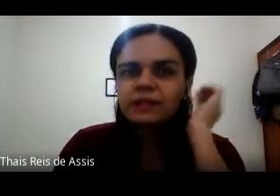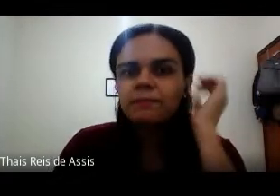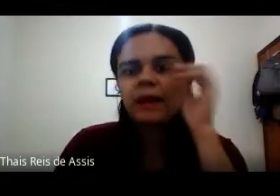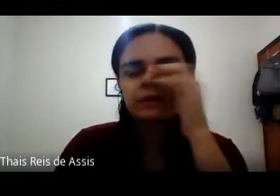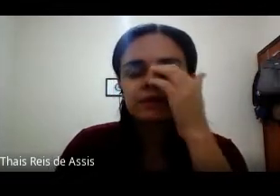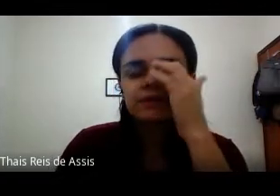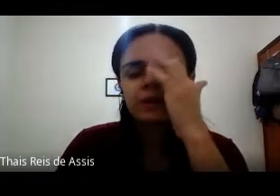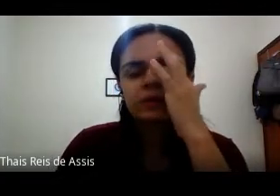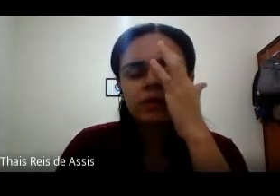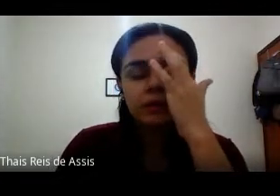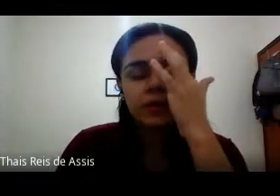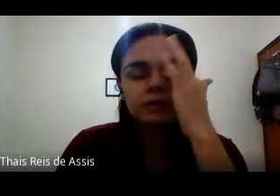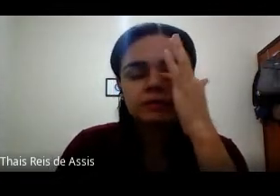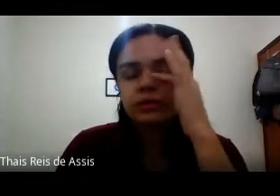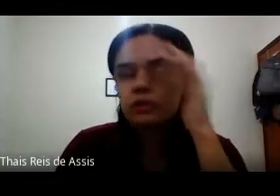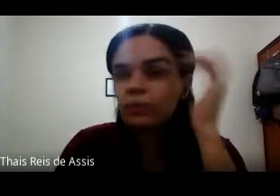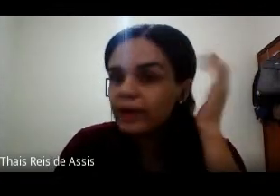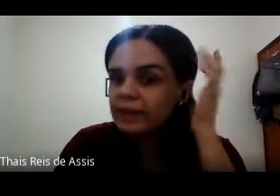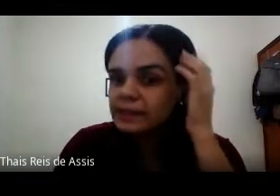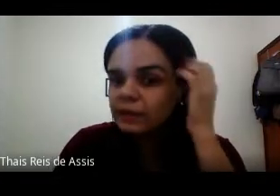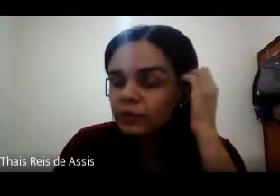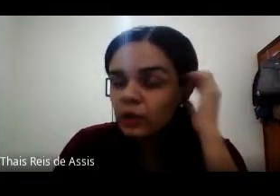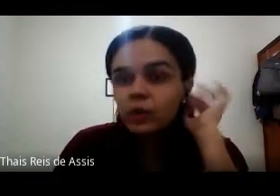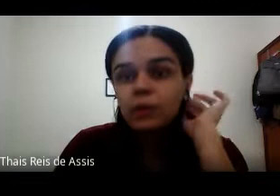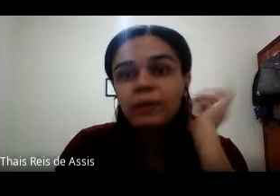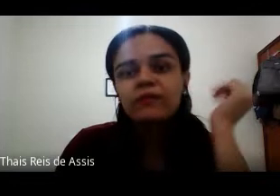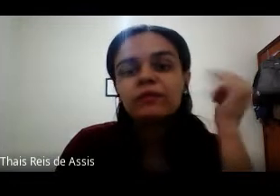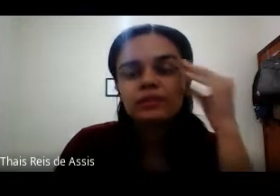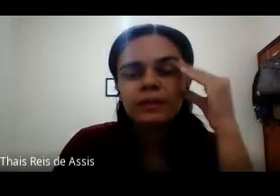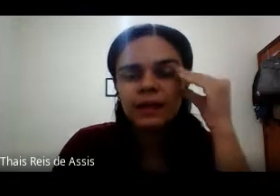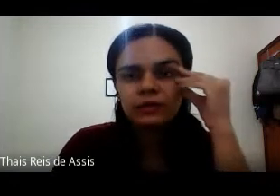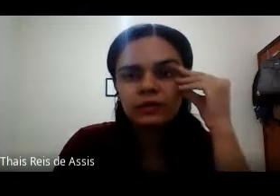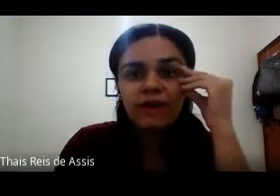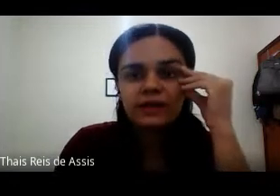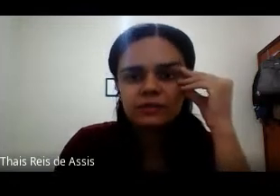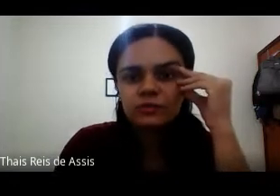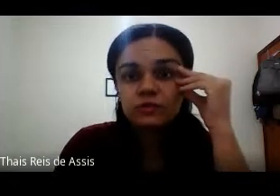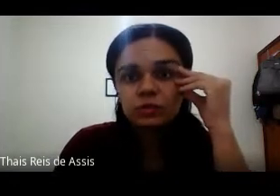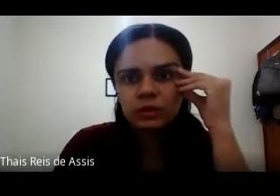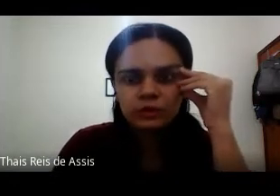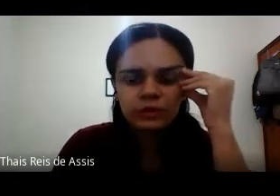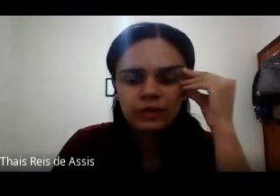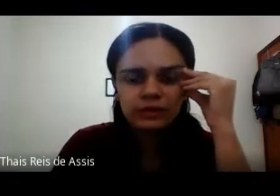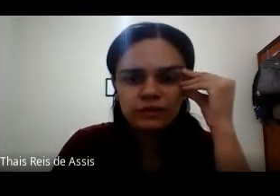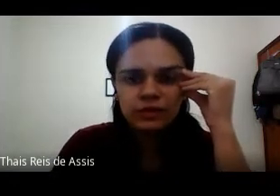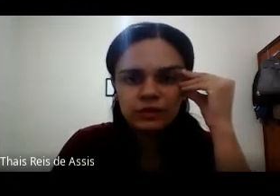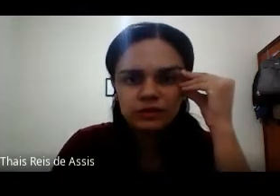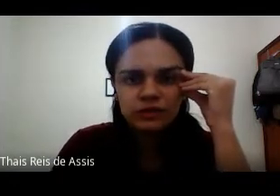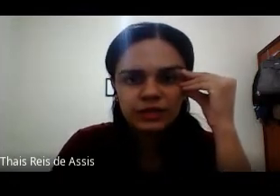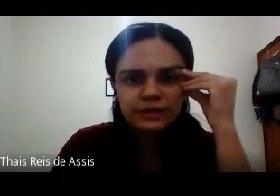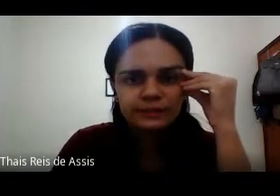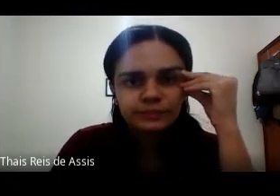tecnologia, ela tem impacto na esfera econômica, nos meios de comunicação, no perfil de trabalhador que vai se construindo na nossa